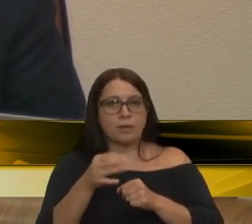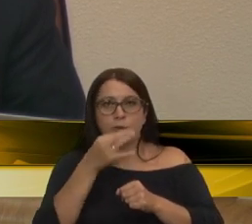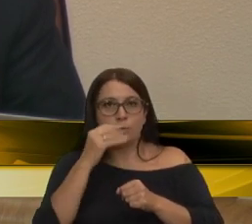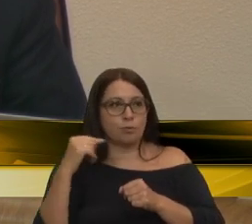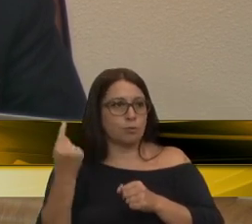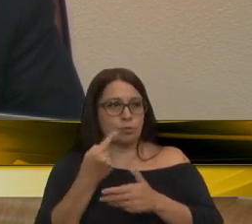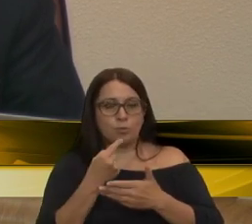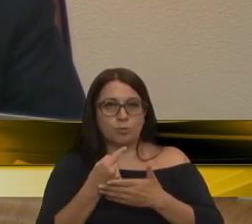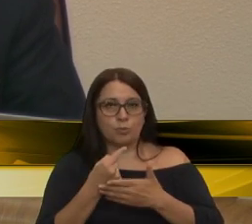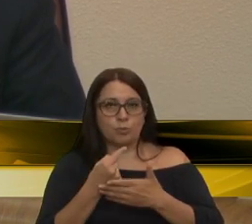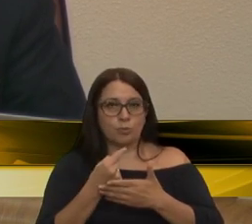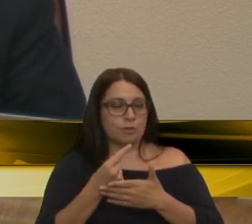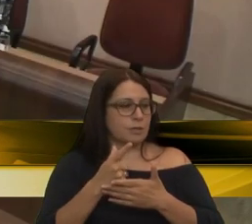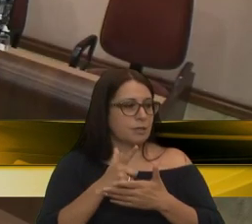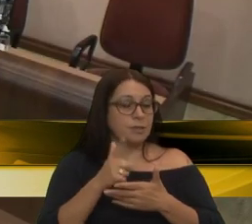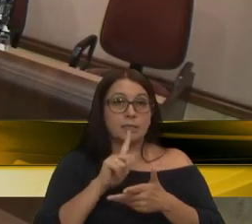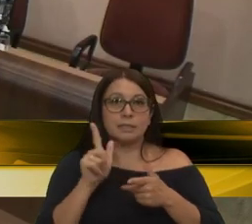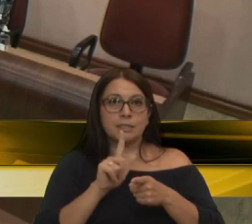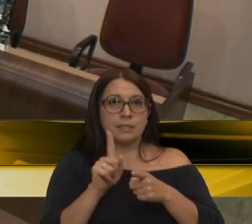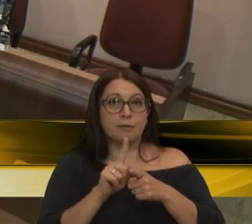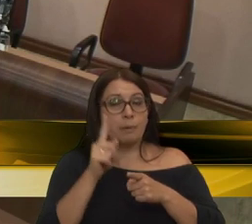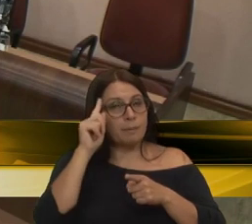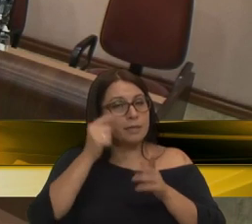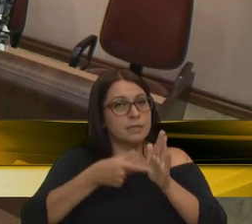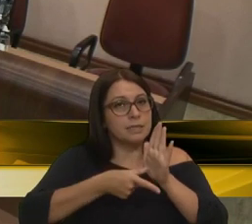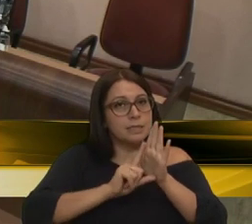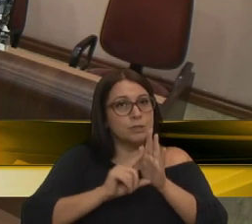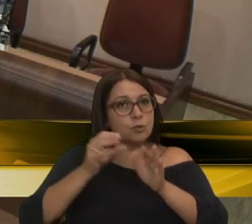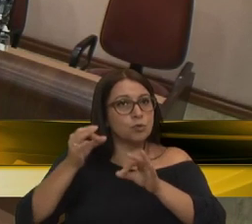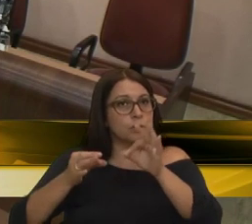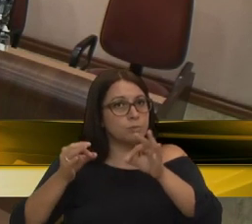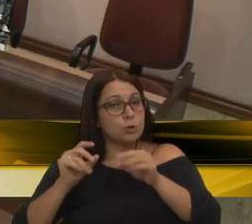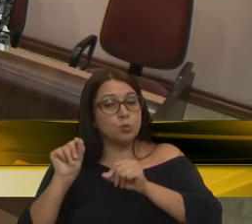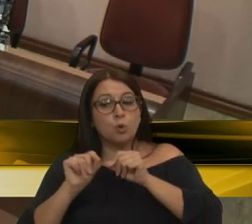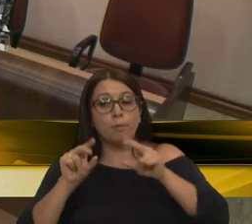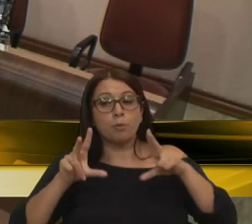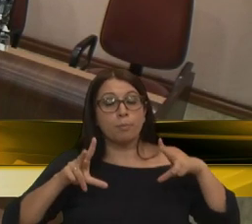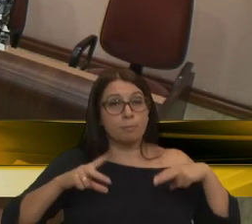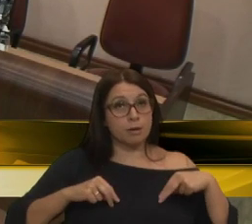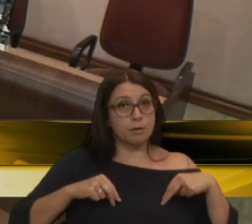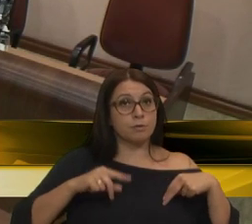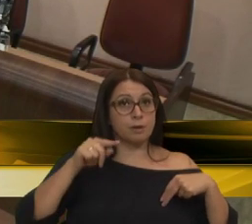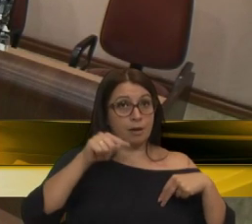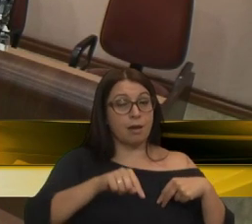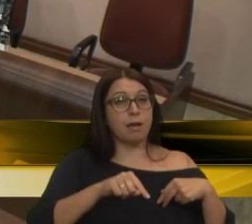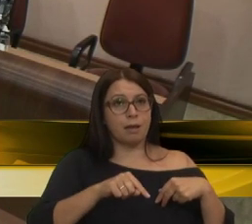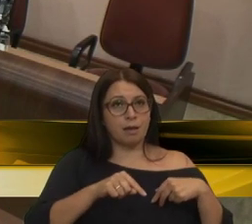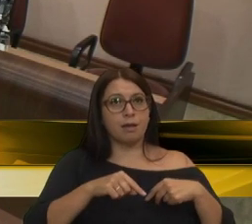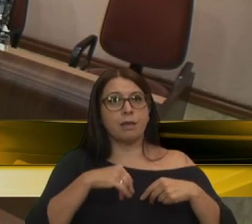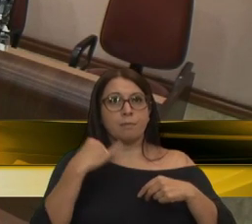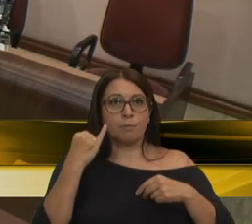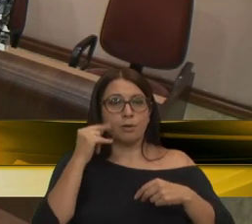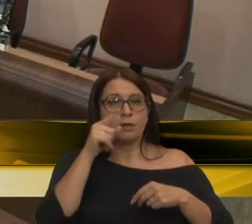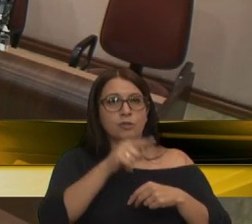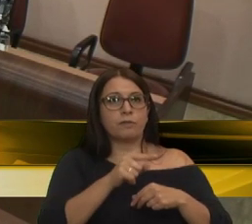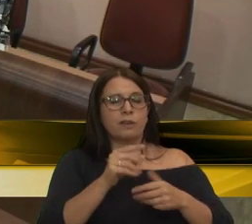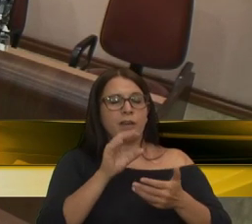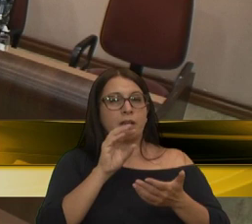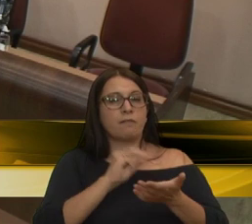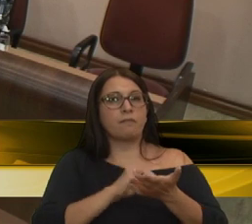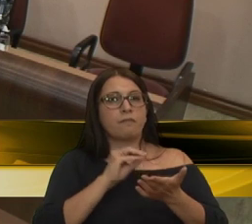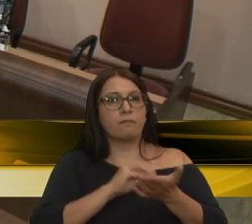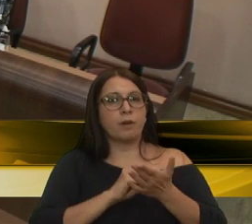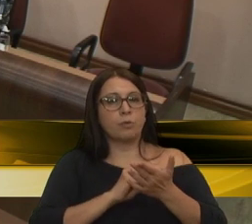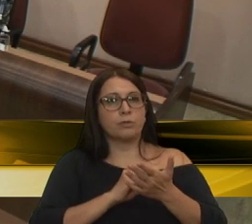outros. Sem fazer nenhuma antecipação de julgamento de mérito que está por vir, é mister assentar a ausência